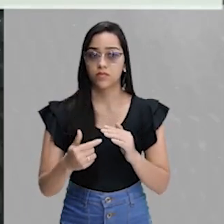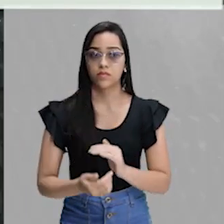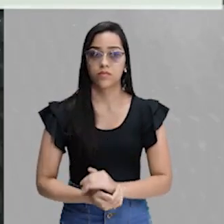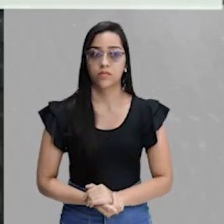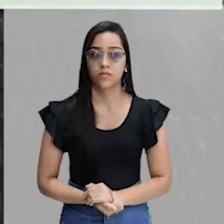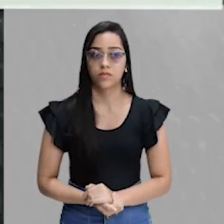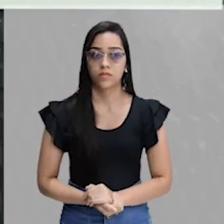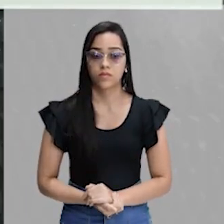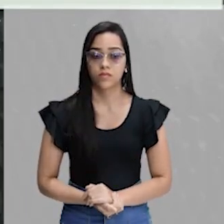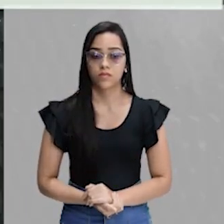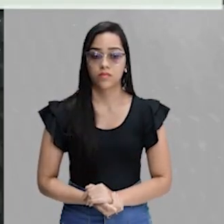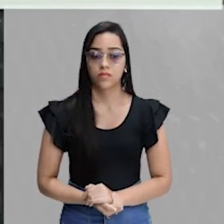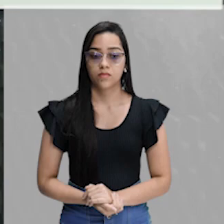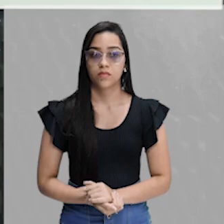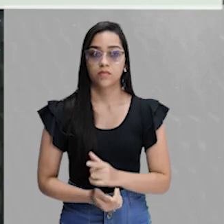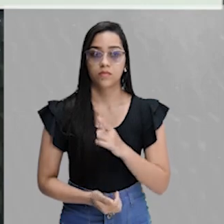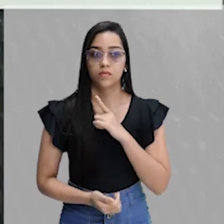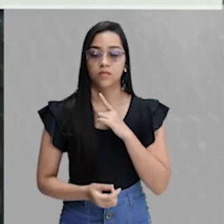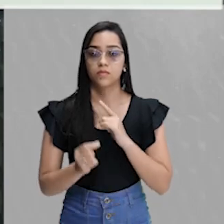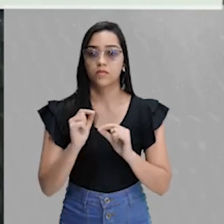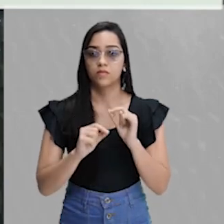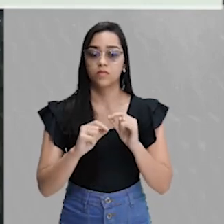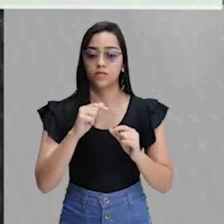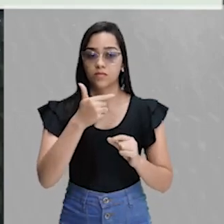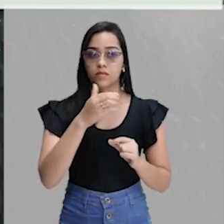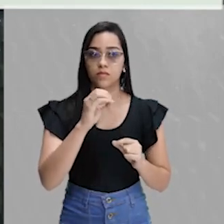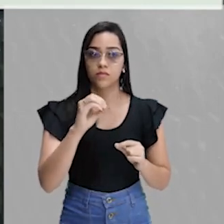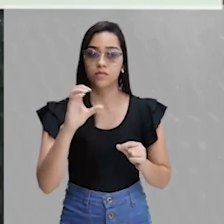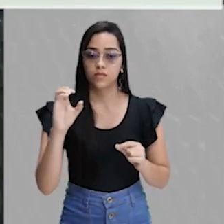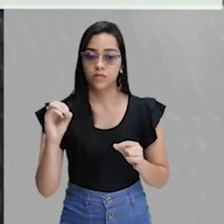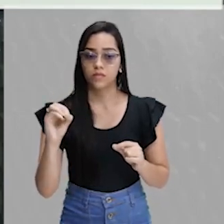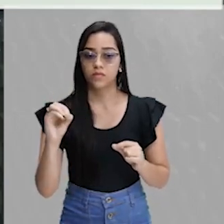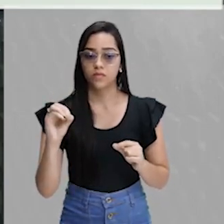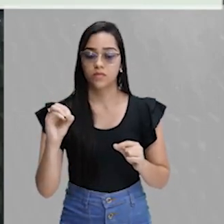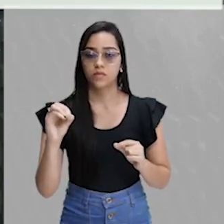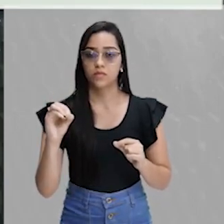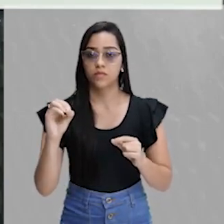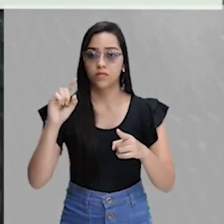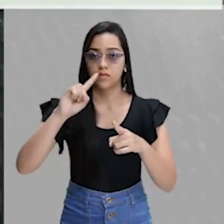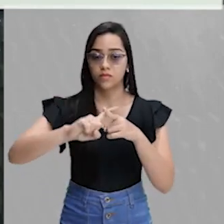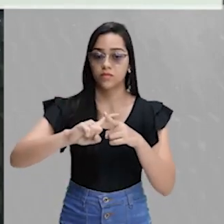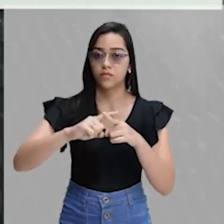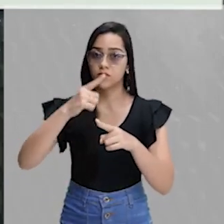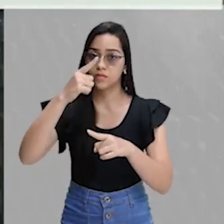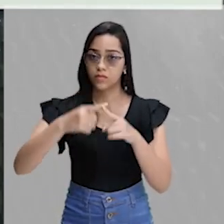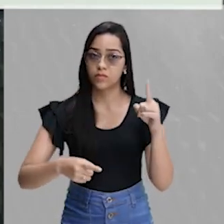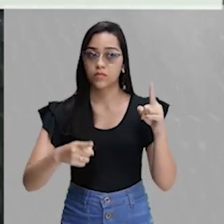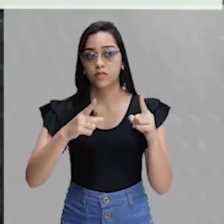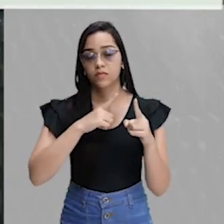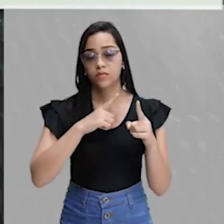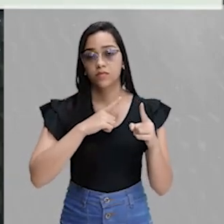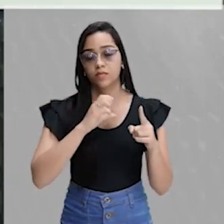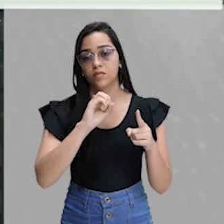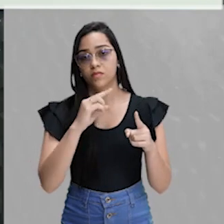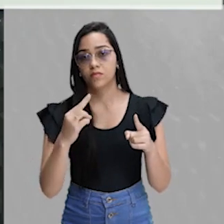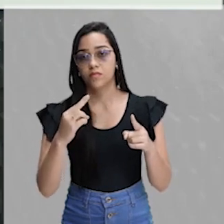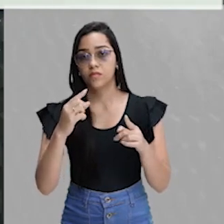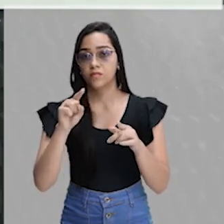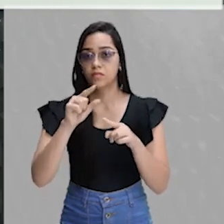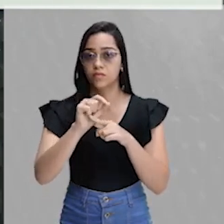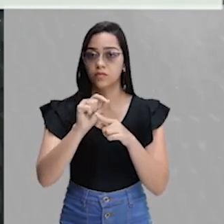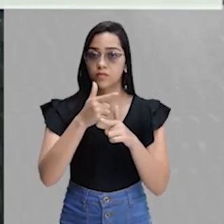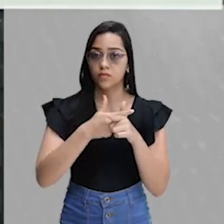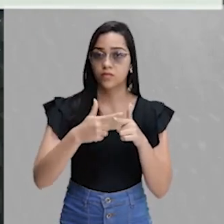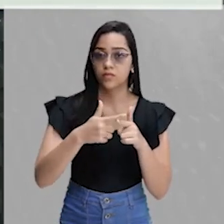Ok? Então, é 200, né, multiplicado por meio, né, por 0,5, ou 200 dividido por